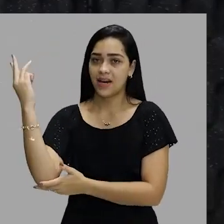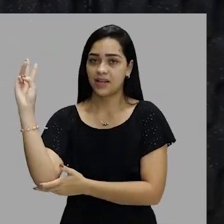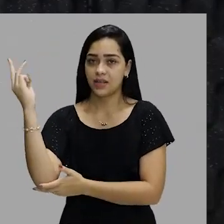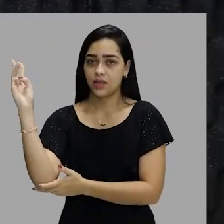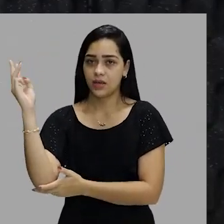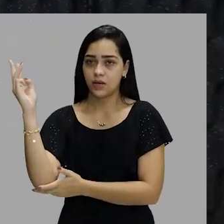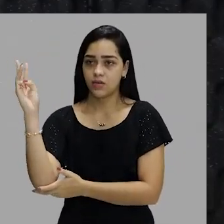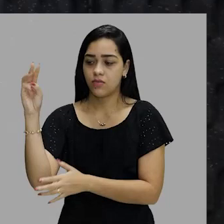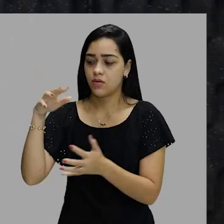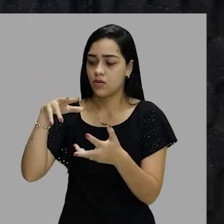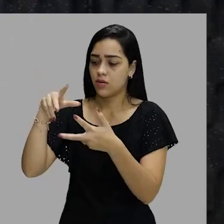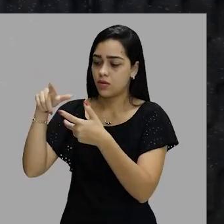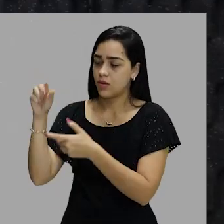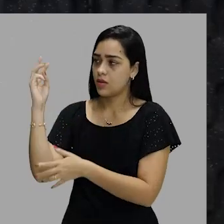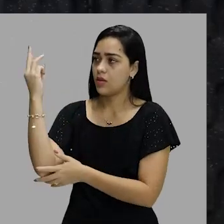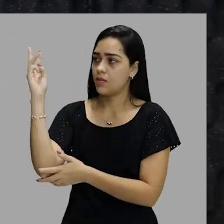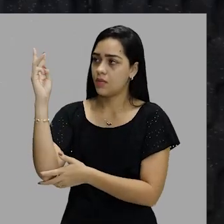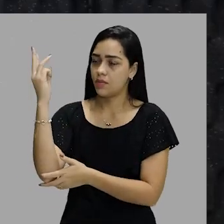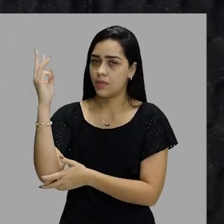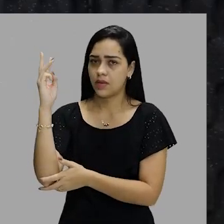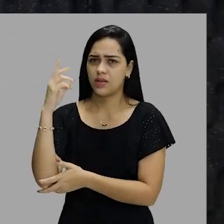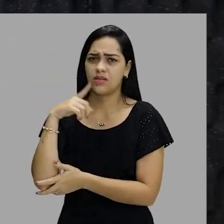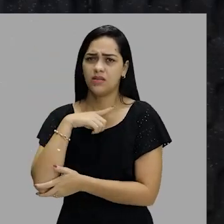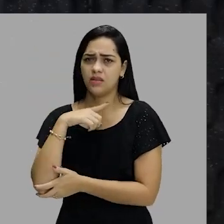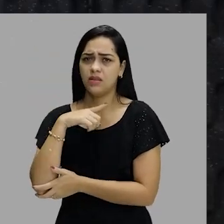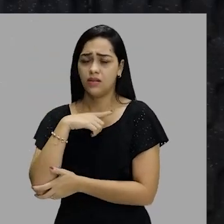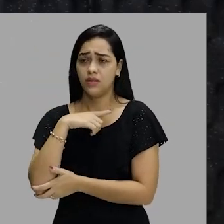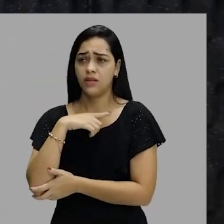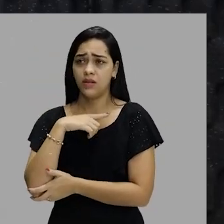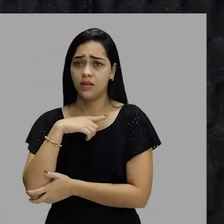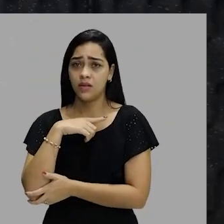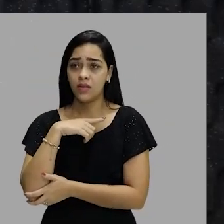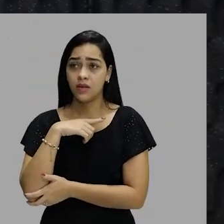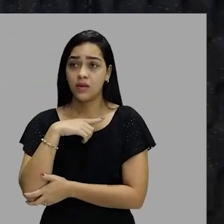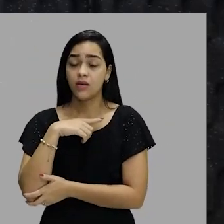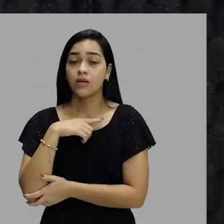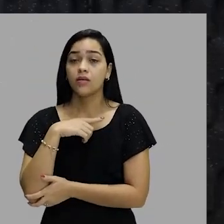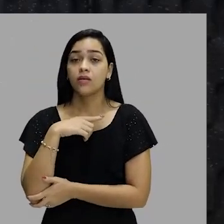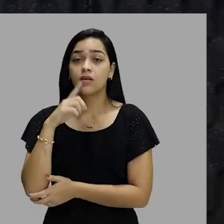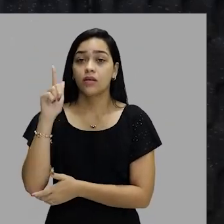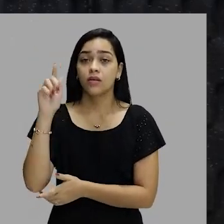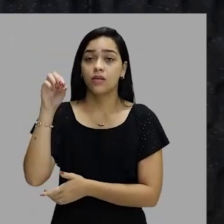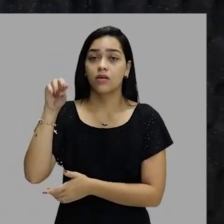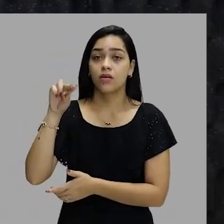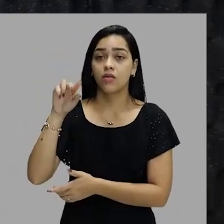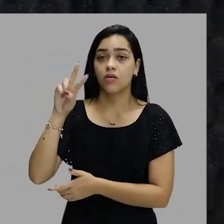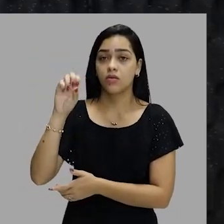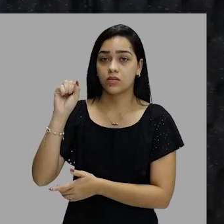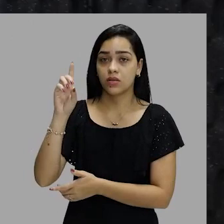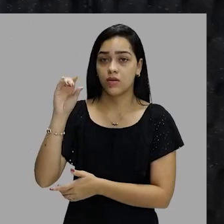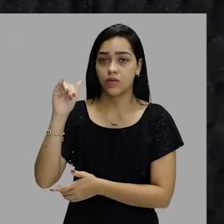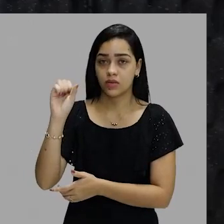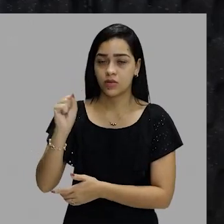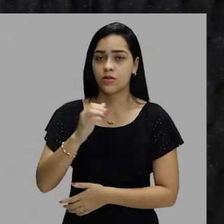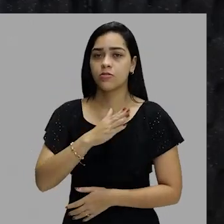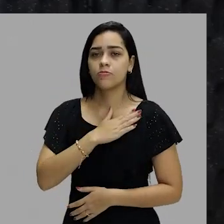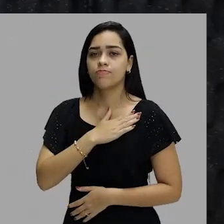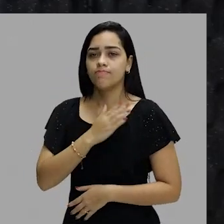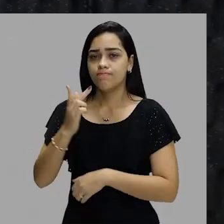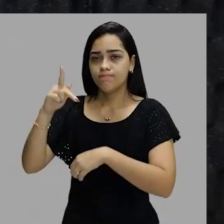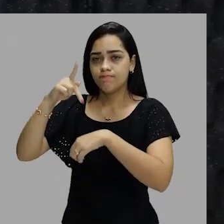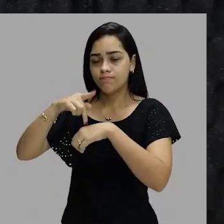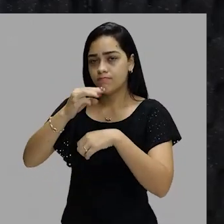a terra das palmeiras, há esse predicativo para o Maranhão. E o Gonçalves Dias exalta a pátria,